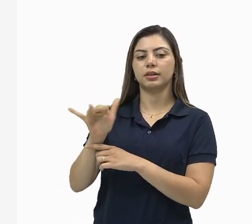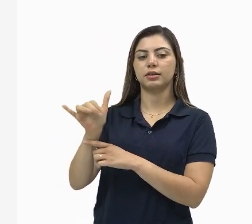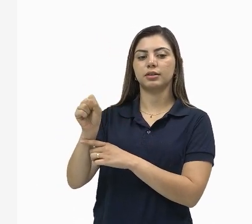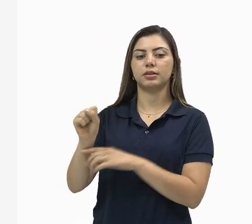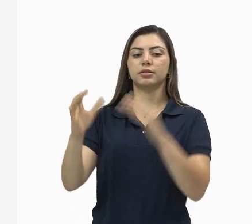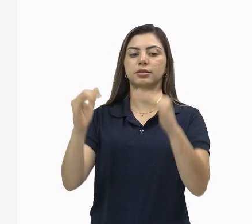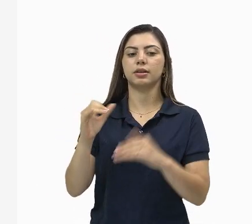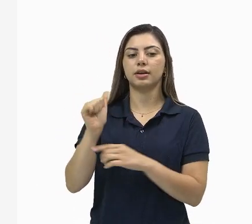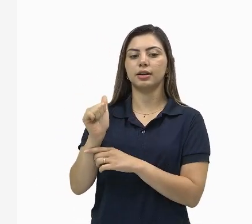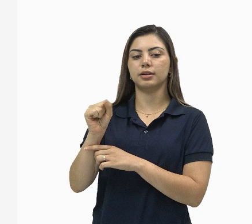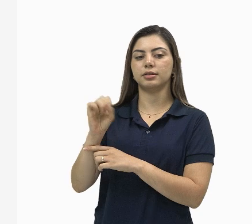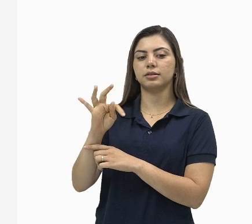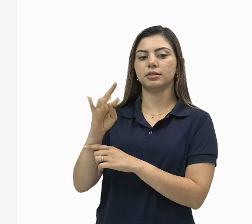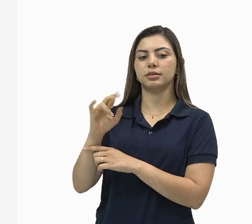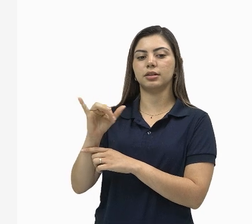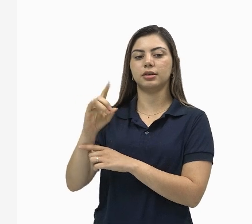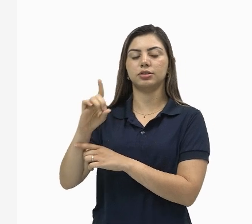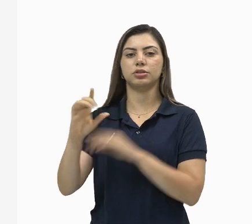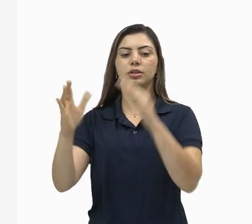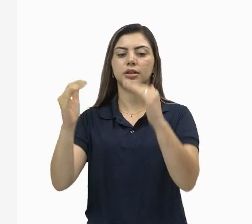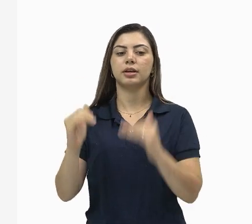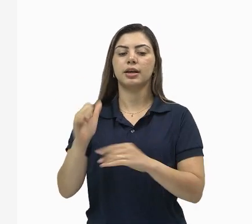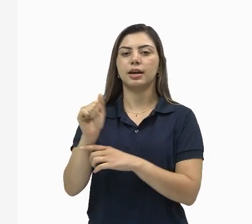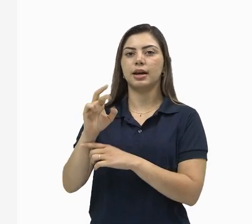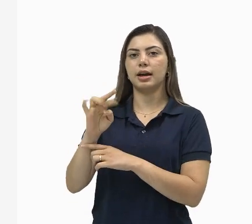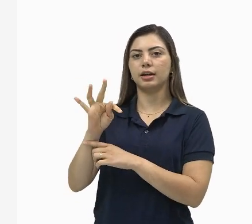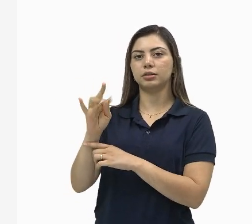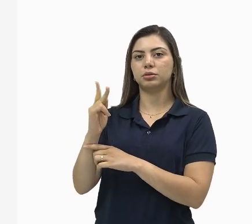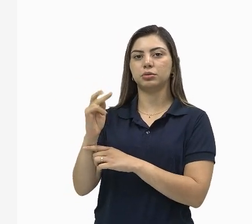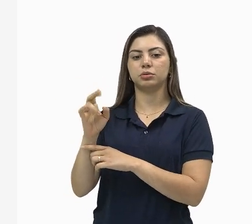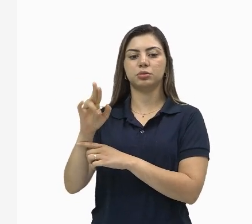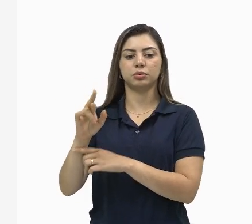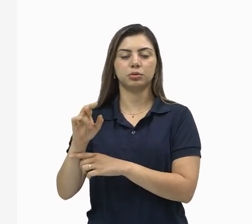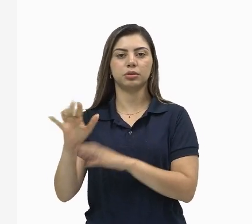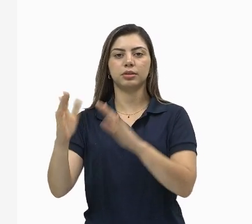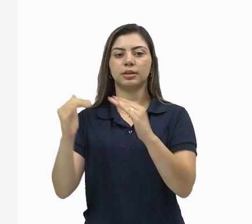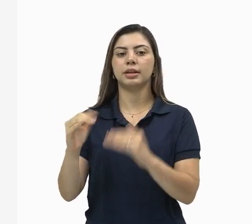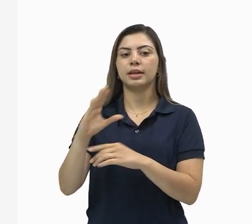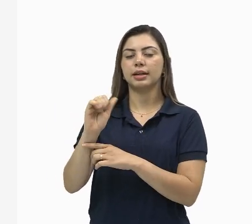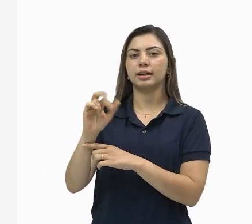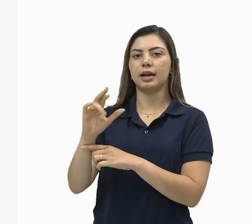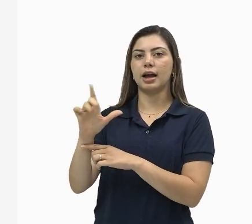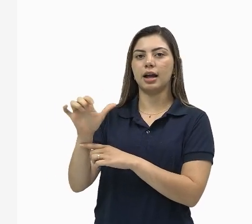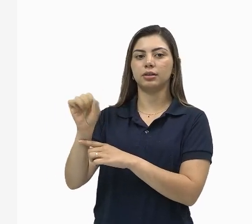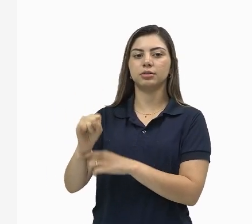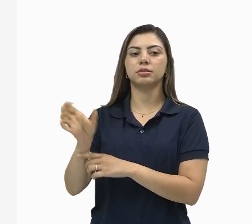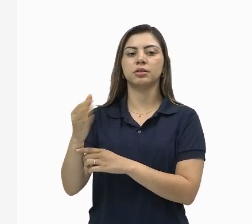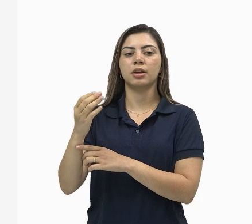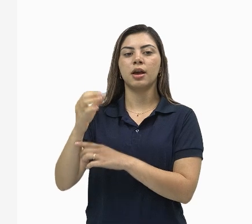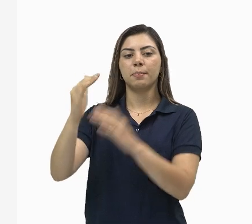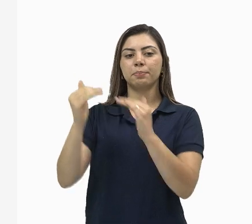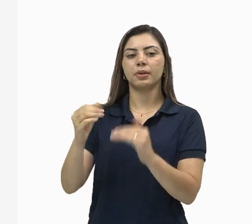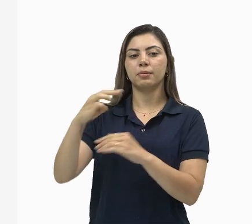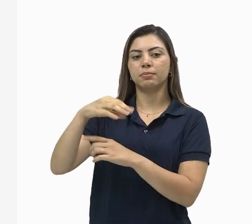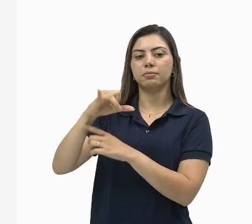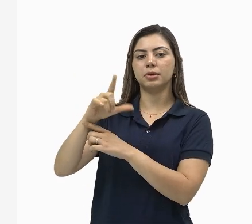Astrid Cabral, Arthur Engrácio, Carlos Gomes, Milton Ratum, Márcio Souza, Tiago de